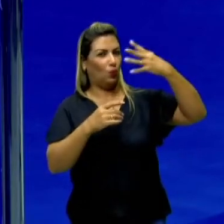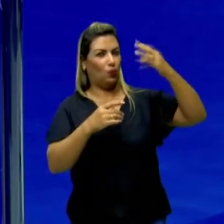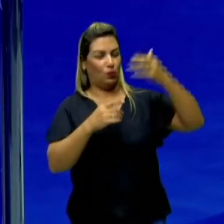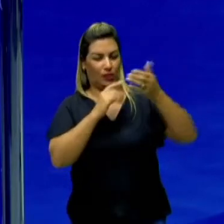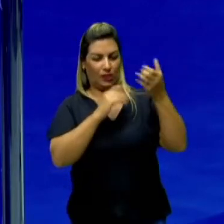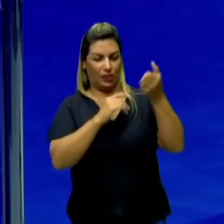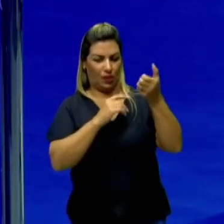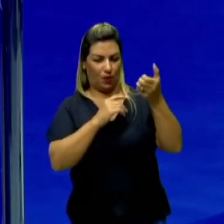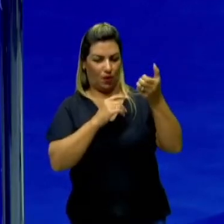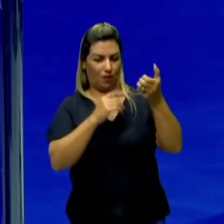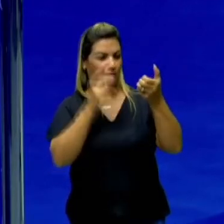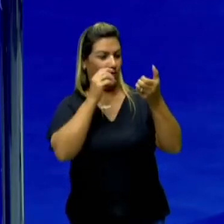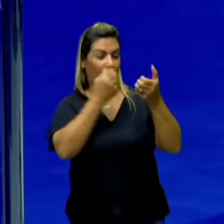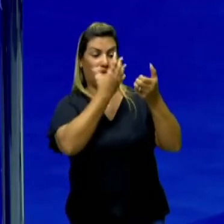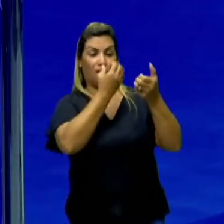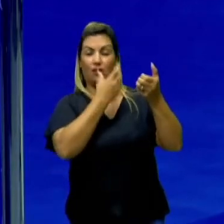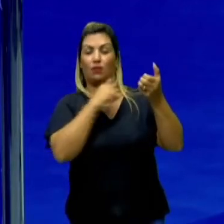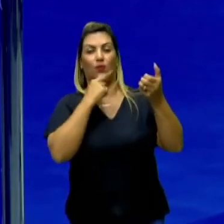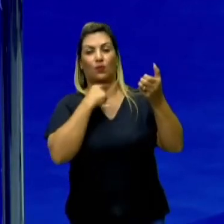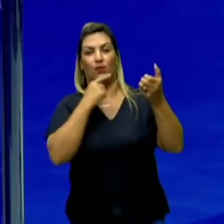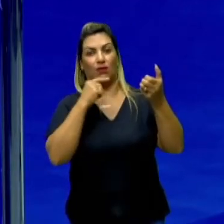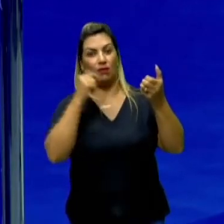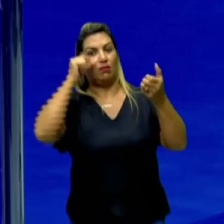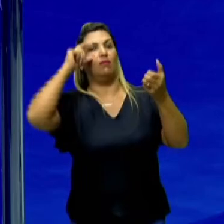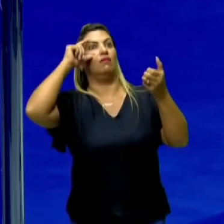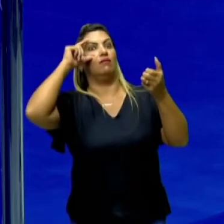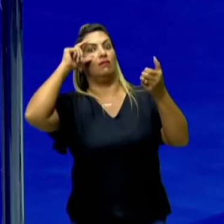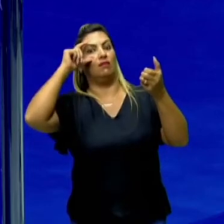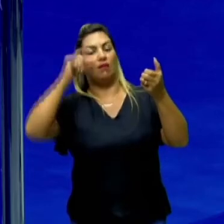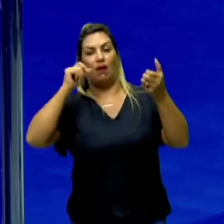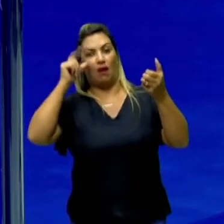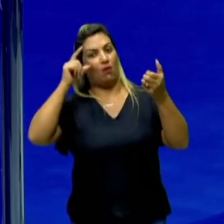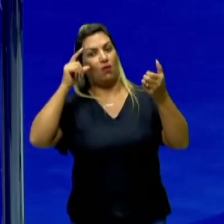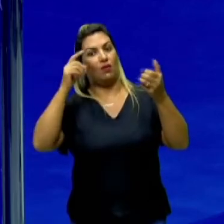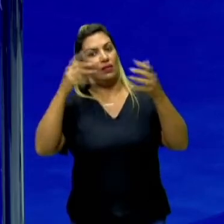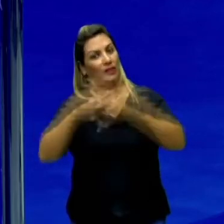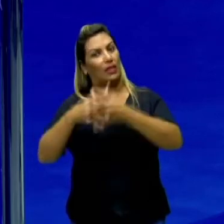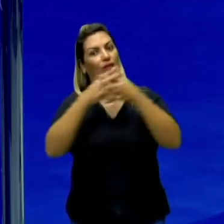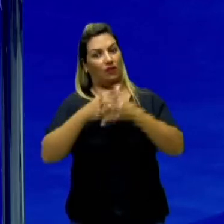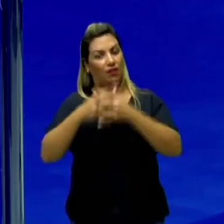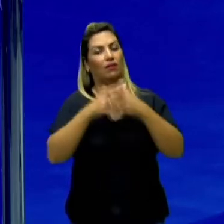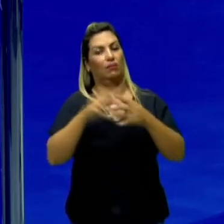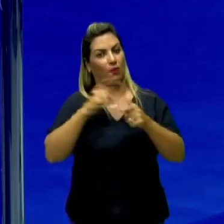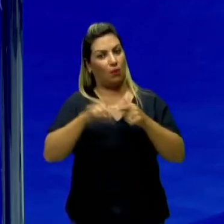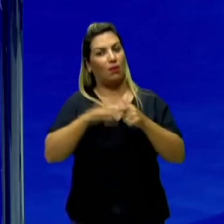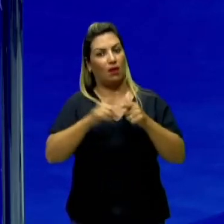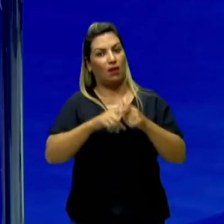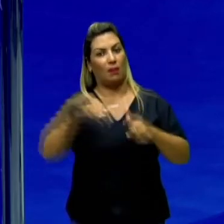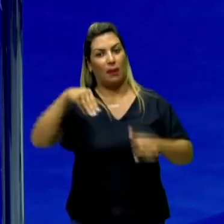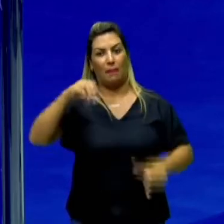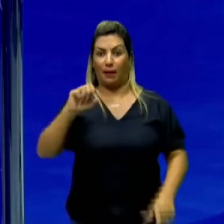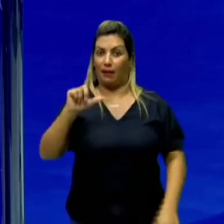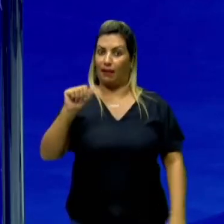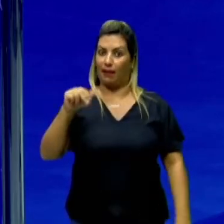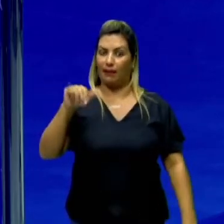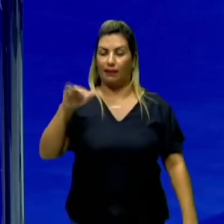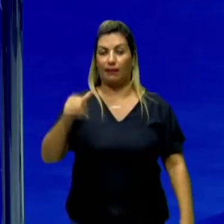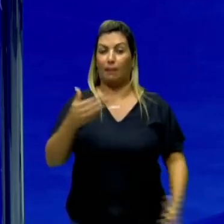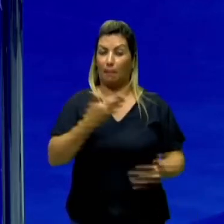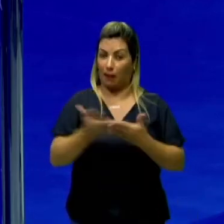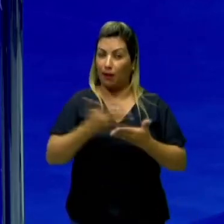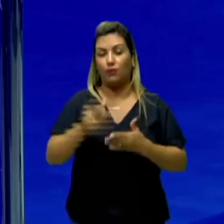seu celular ou de qualquer outro tipo de luz faz com que você tenha uma interferência na produção de melanina, por isso que muitas vezes você perde o